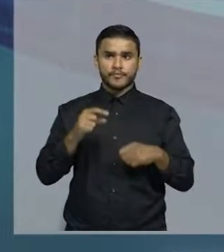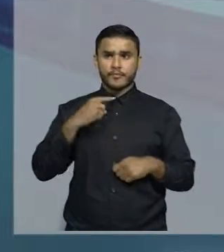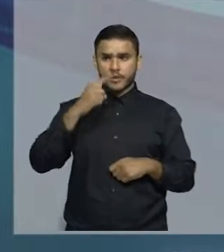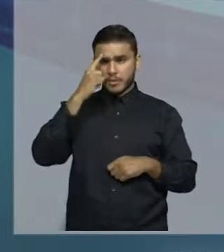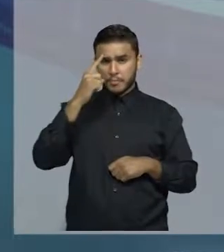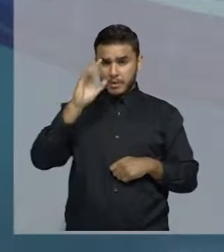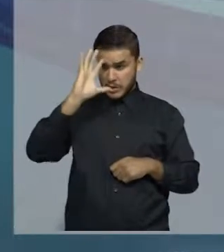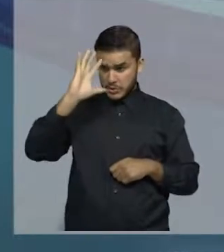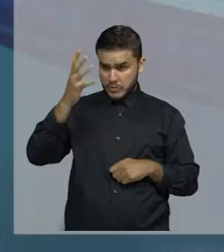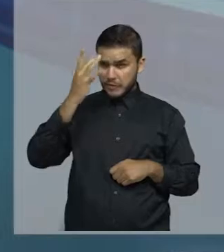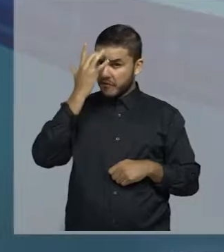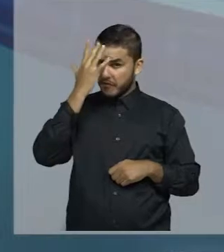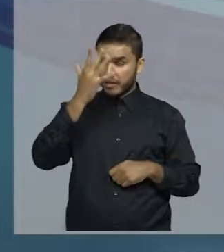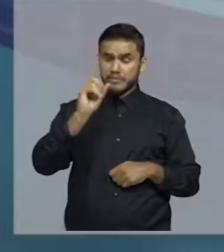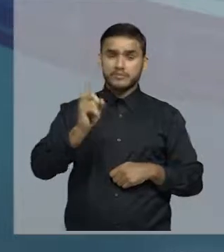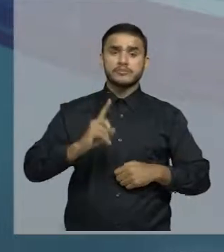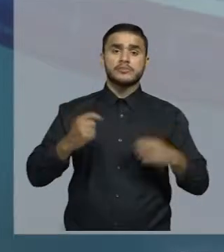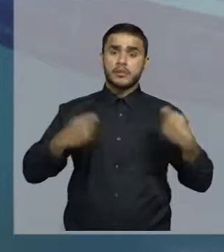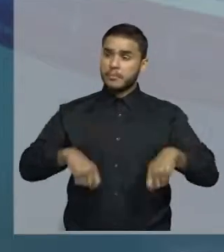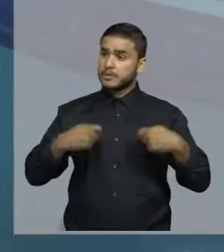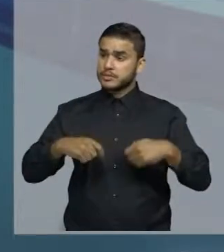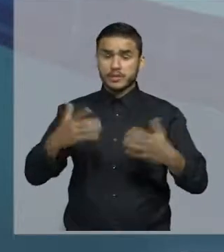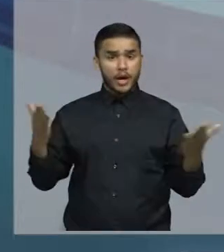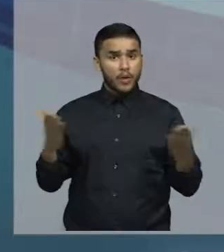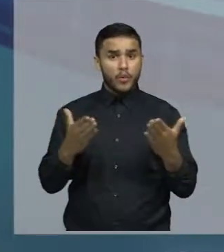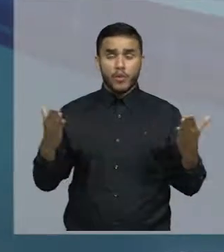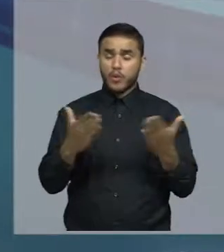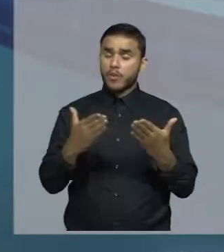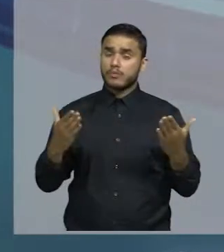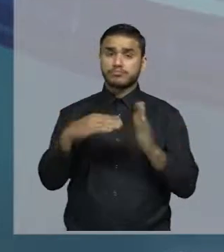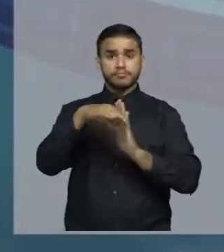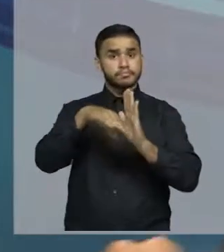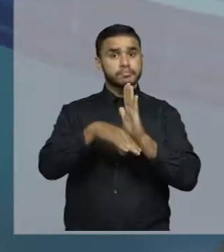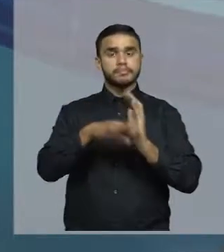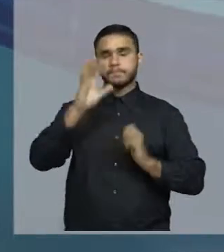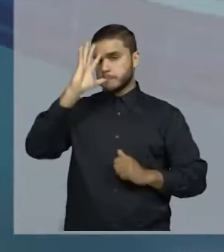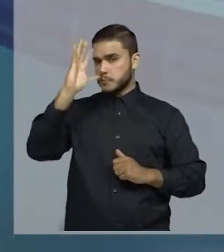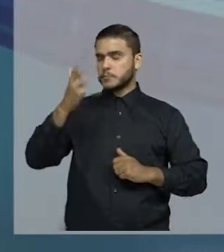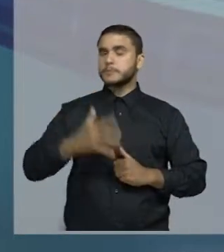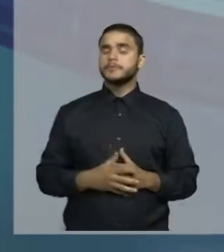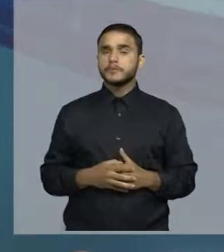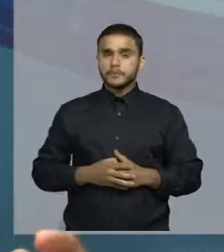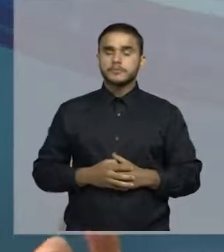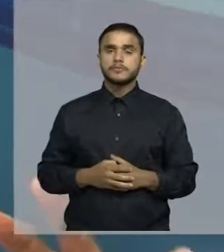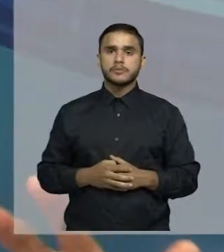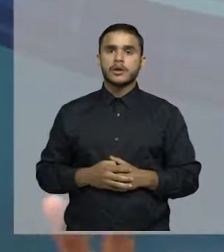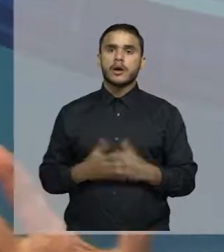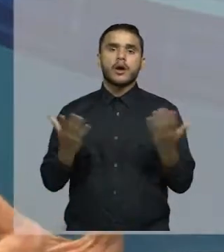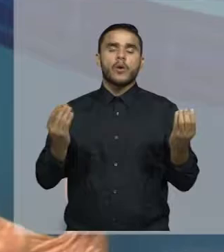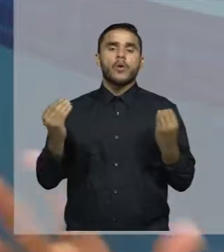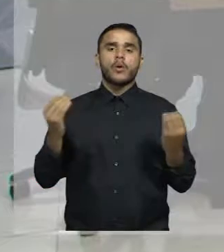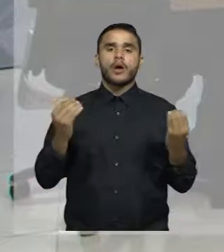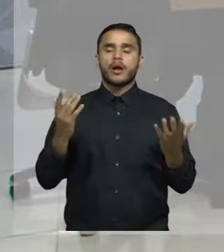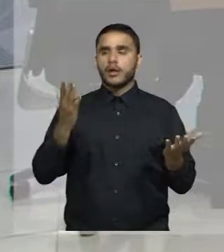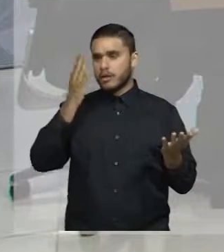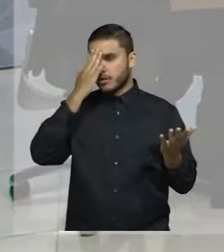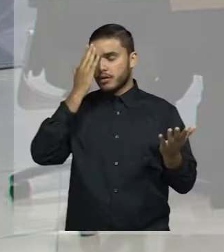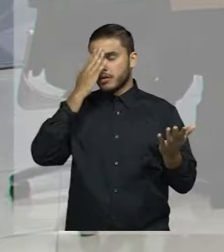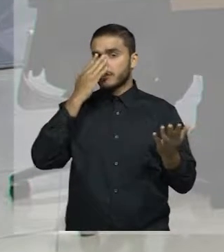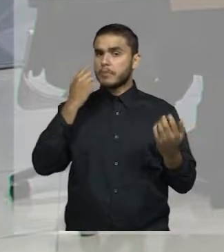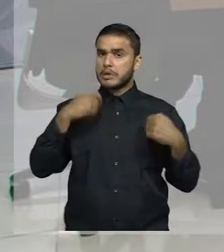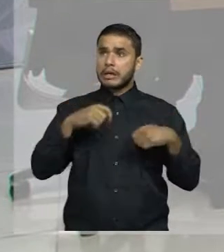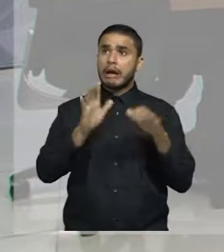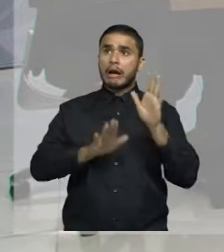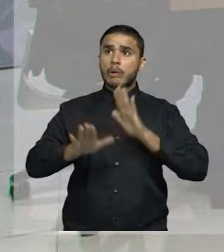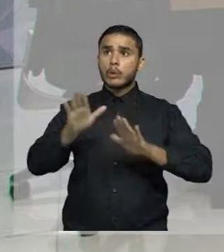problema não se resolverá sem medidas excepcionais, volto a dizer. E não podemos ter escrúpulos de usar